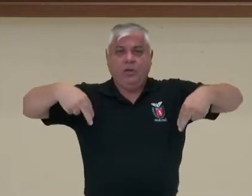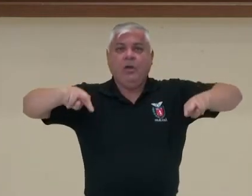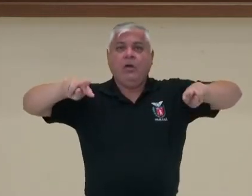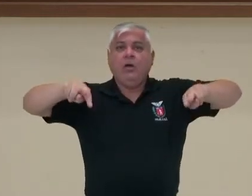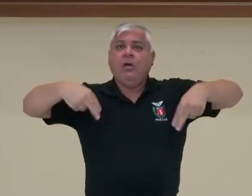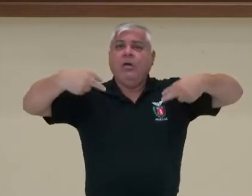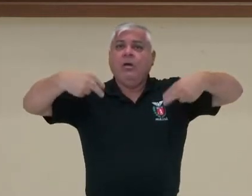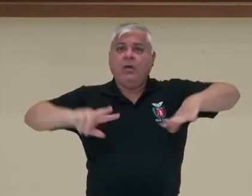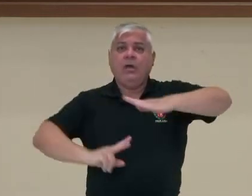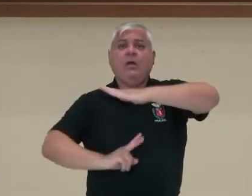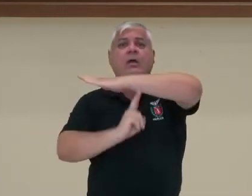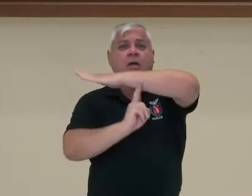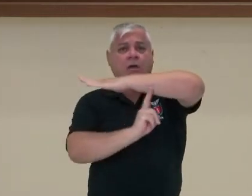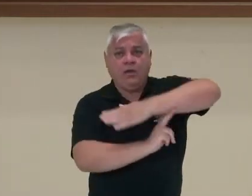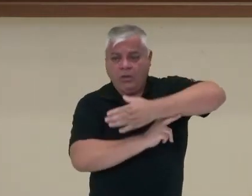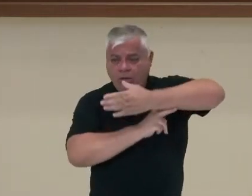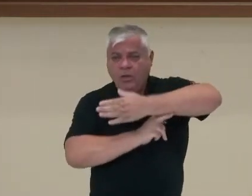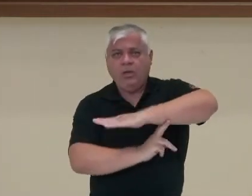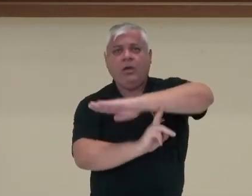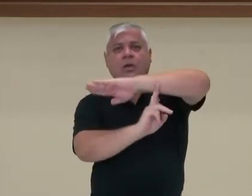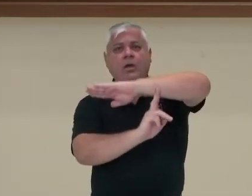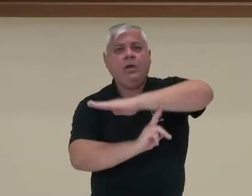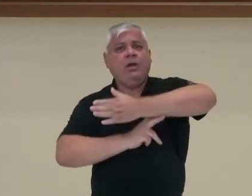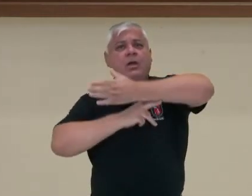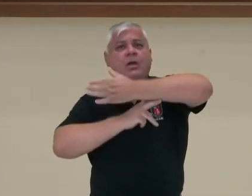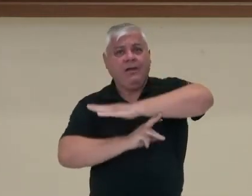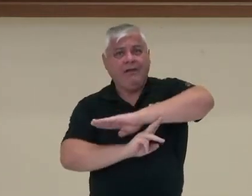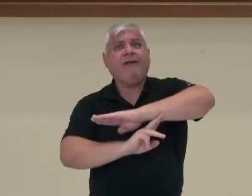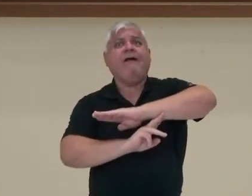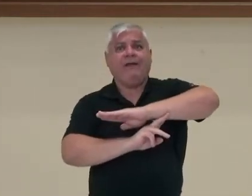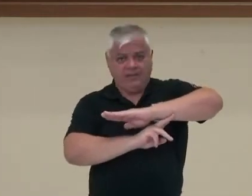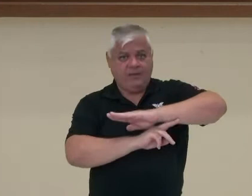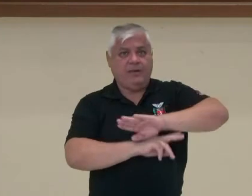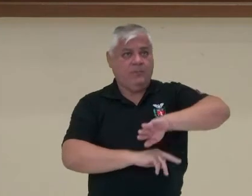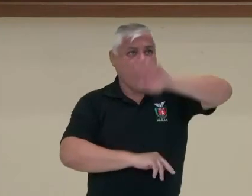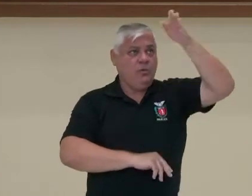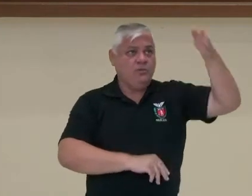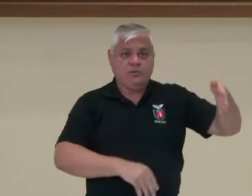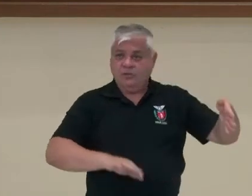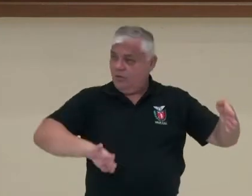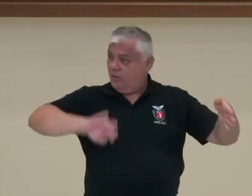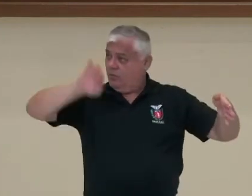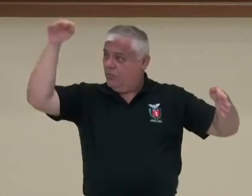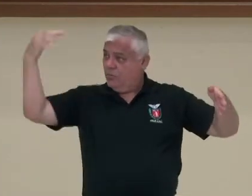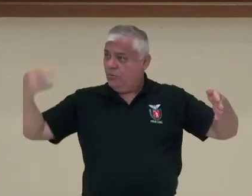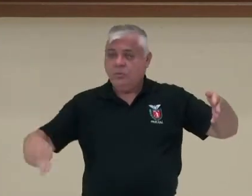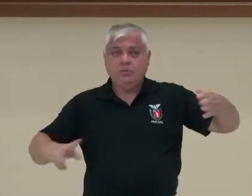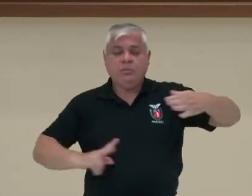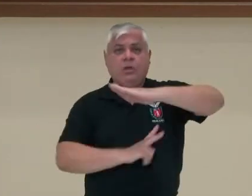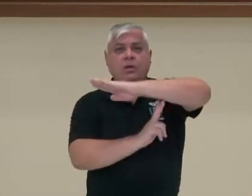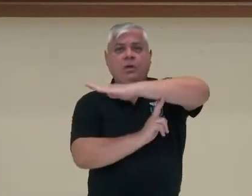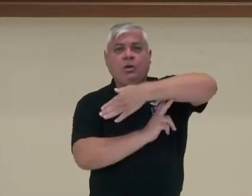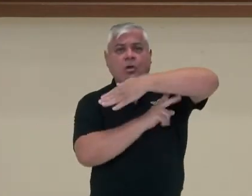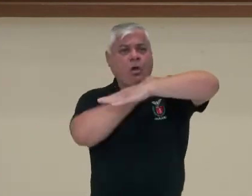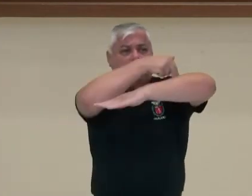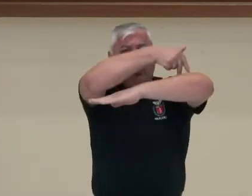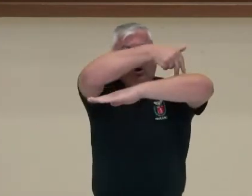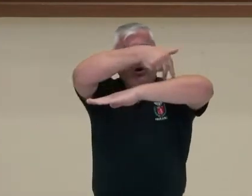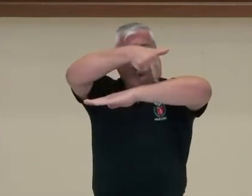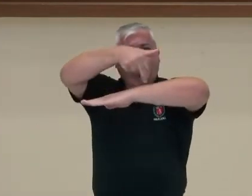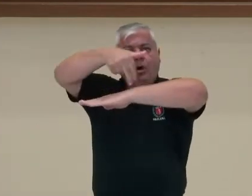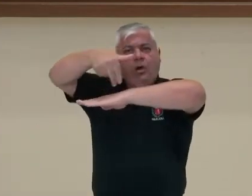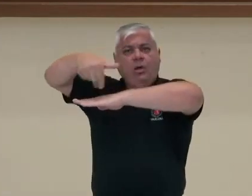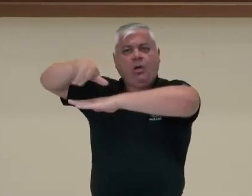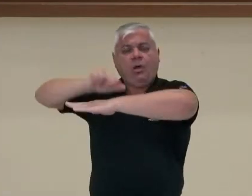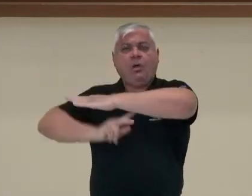no Império Inca, porque eles tinham que fazer para passar de uma montanha para outra de forma mais rápida e mais eficiente,